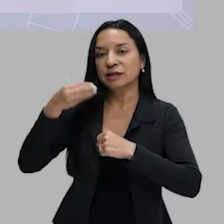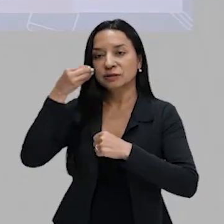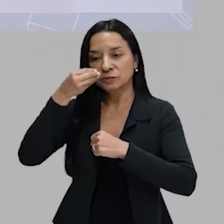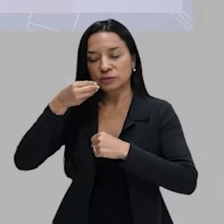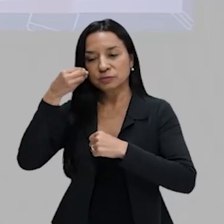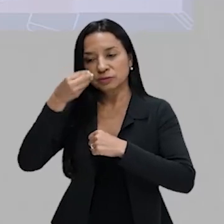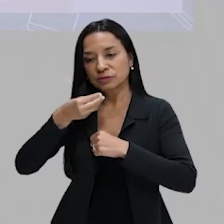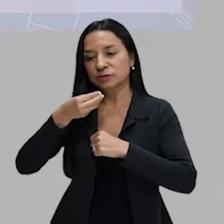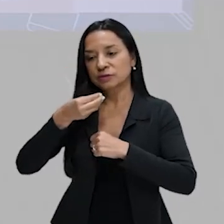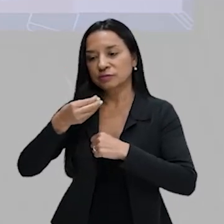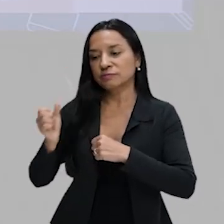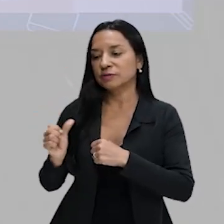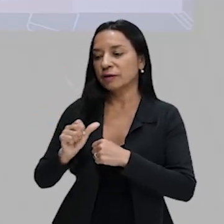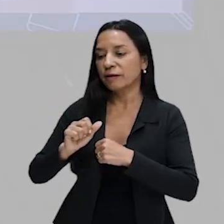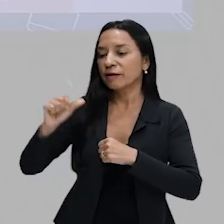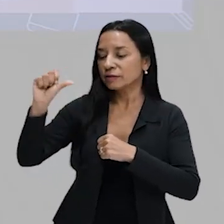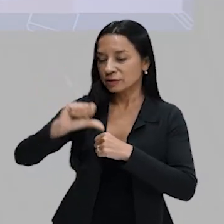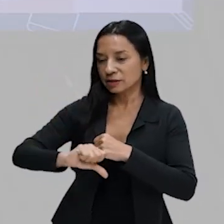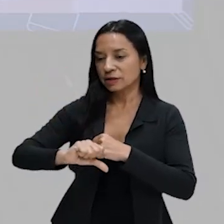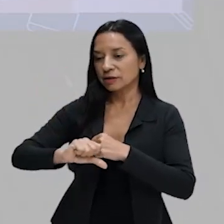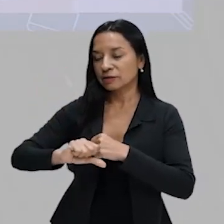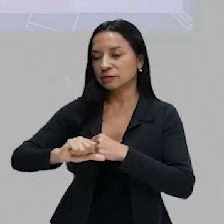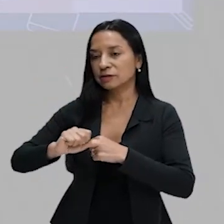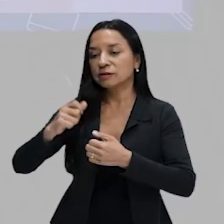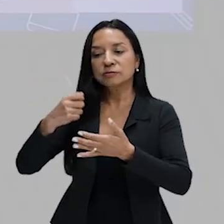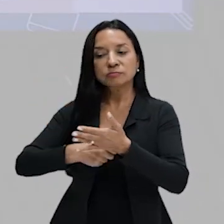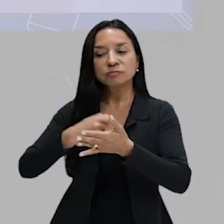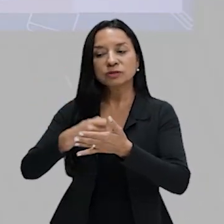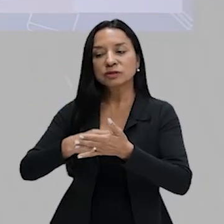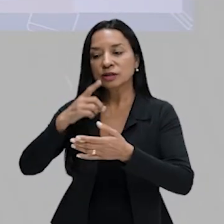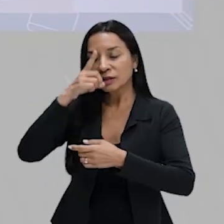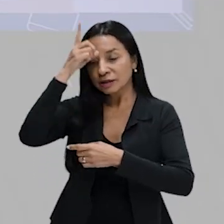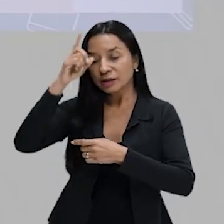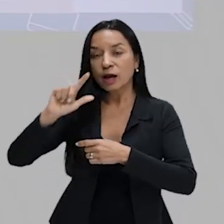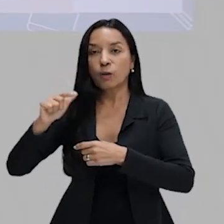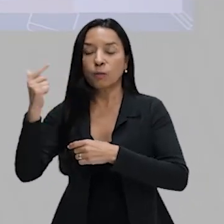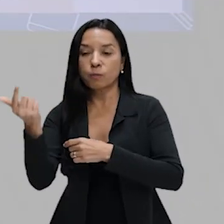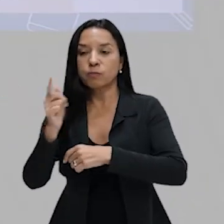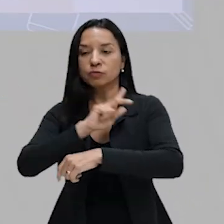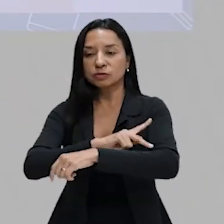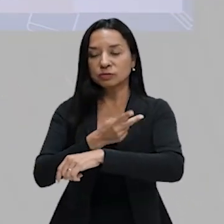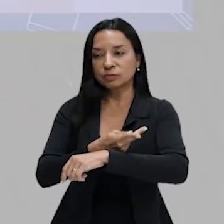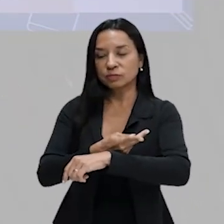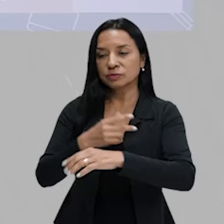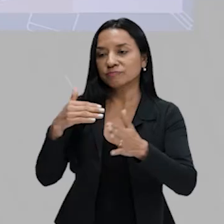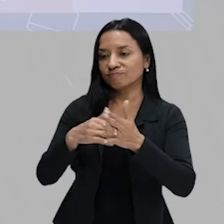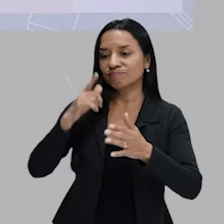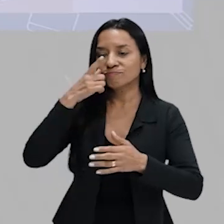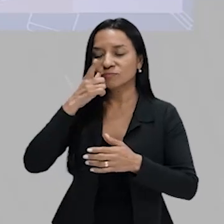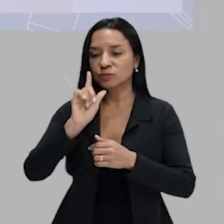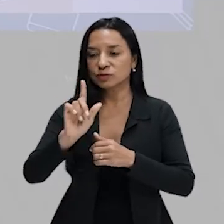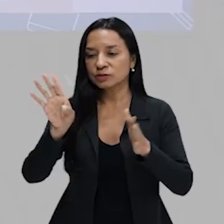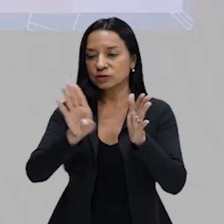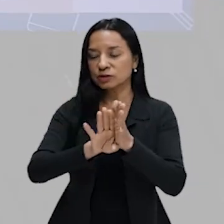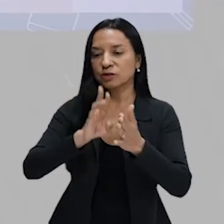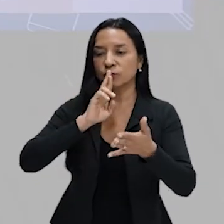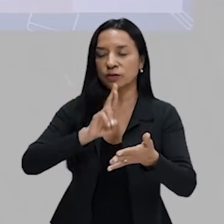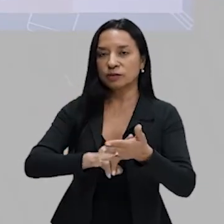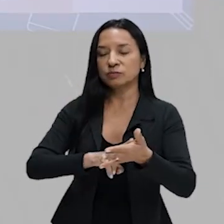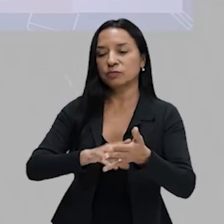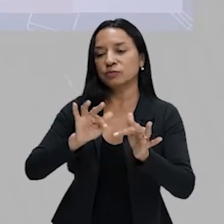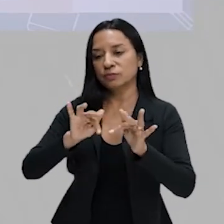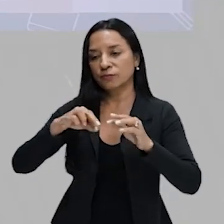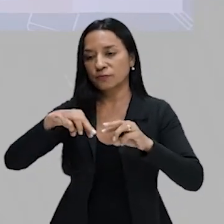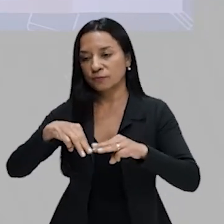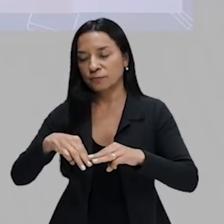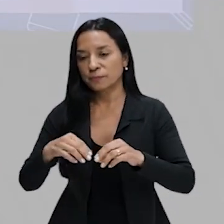ser negada e aí a gente tenta criar outras hipóteses até conseguir chegar a uma resposta final.